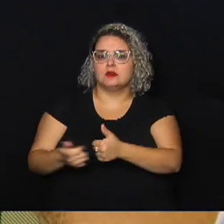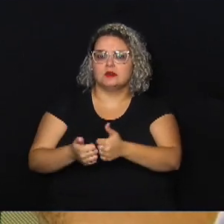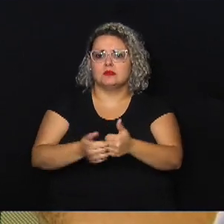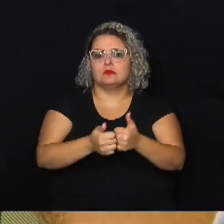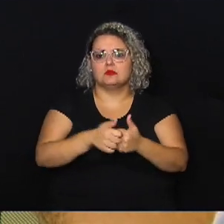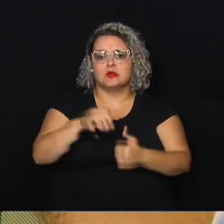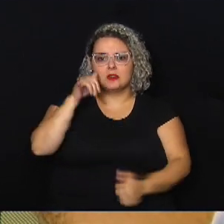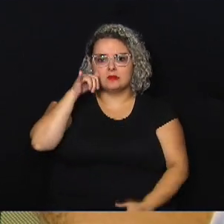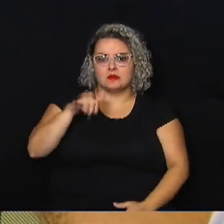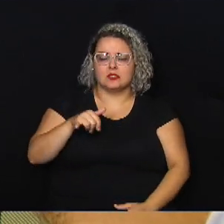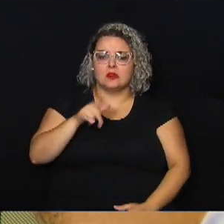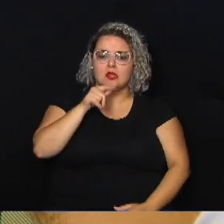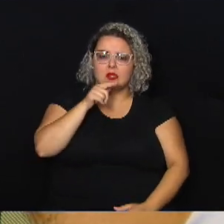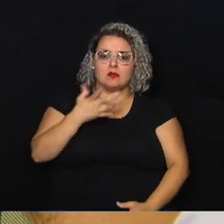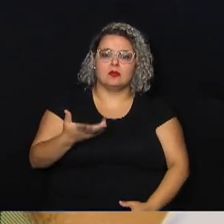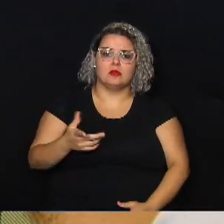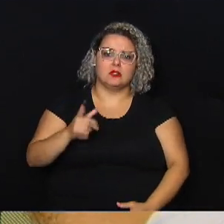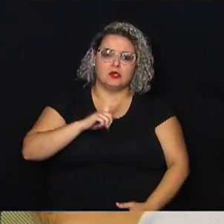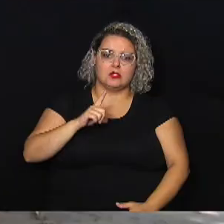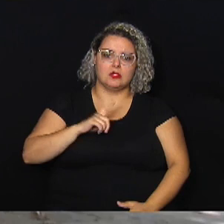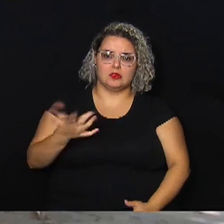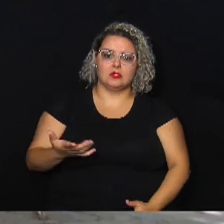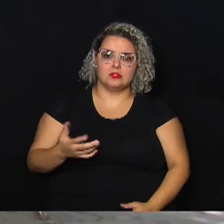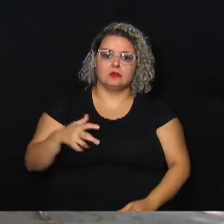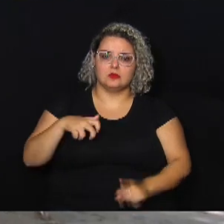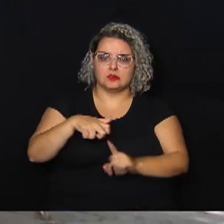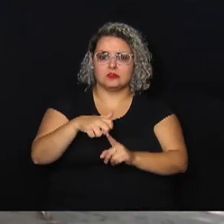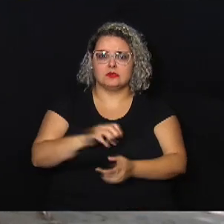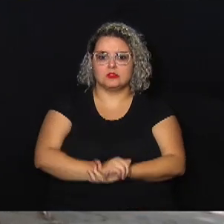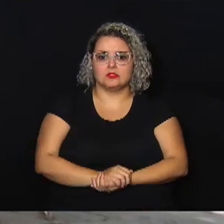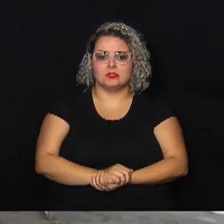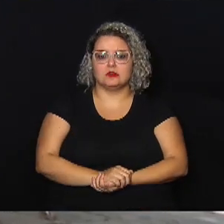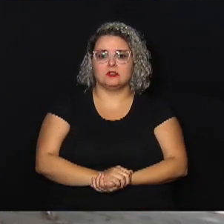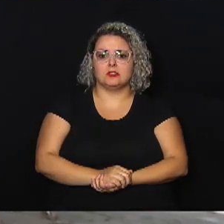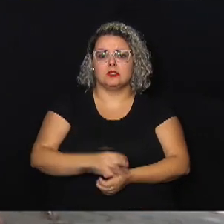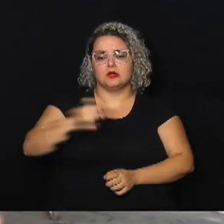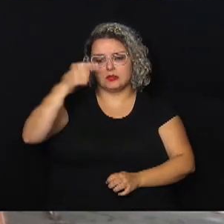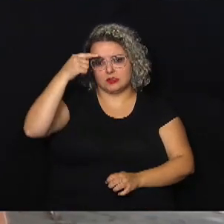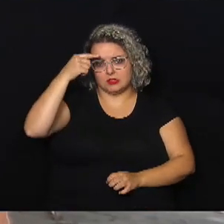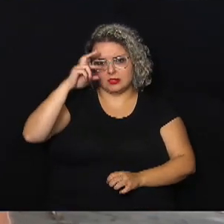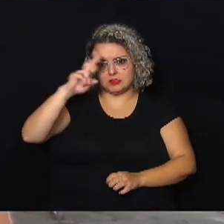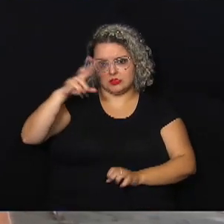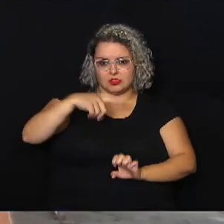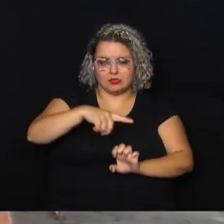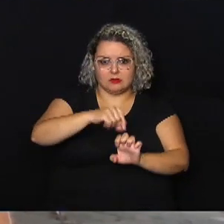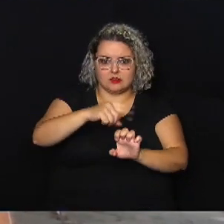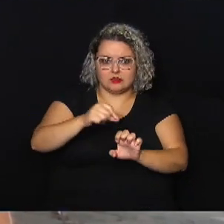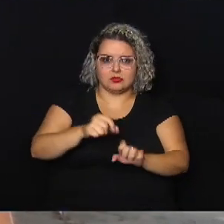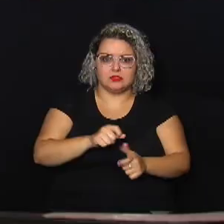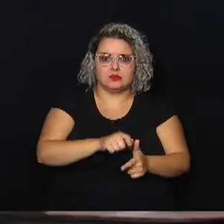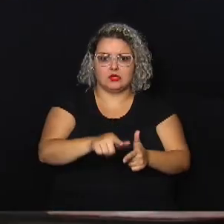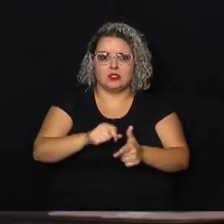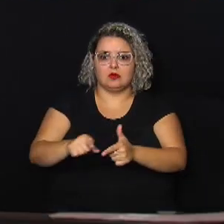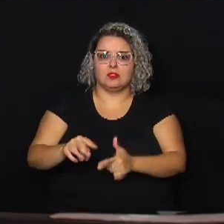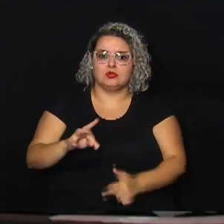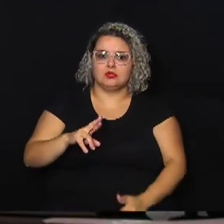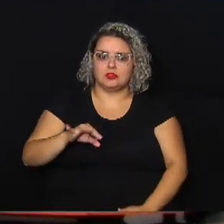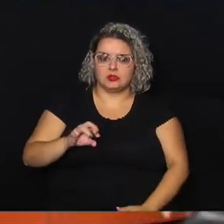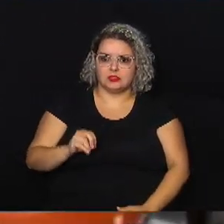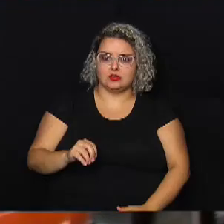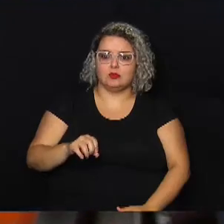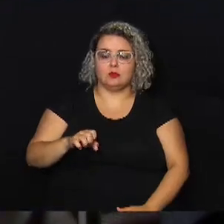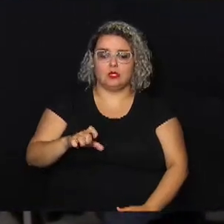água e acabem causando ali algum tipo de acidente. Este empresário do ramo de aluguel de locação de trio elétrico